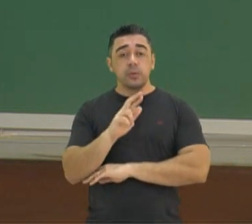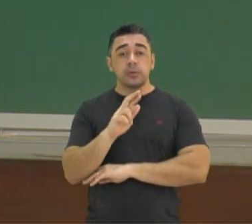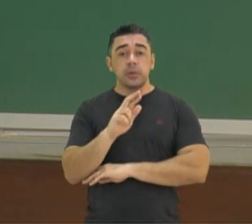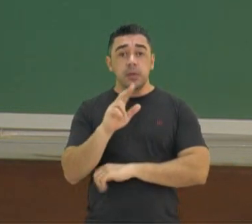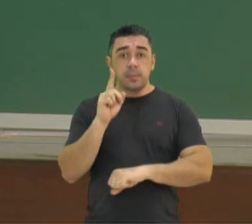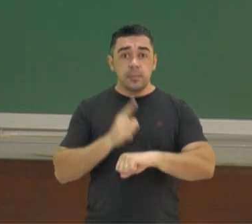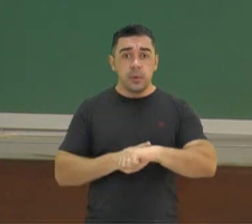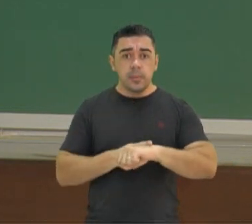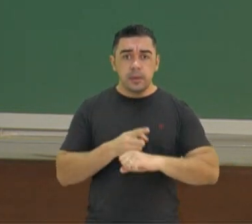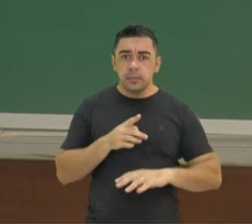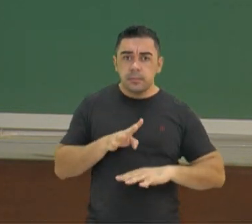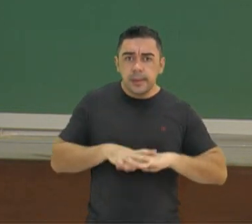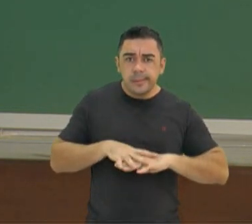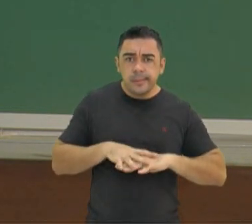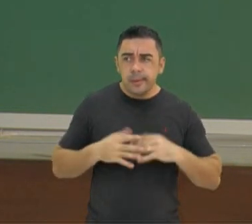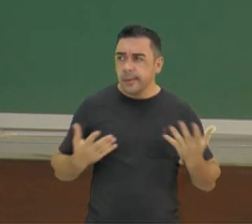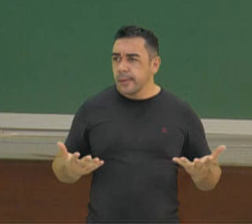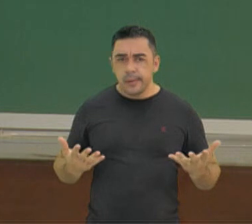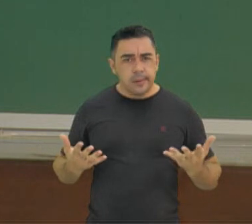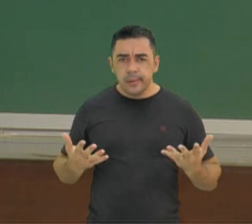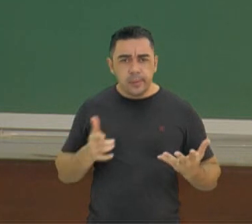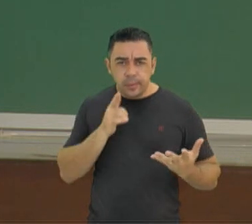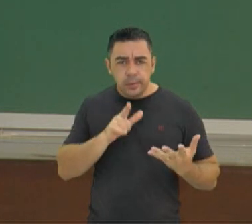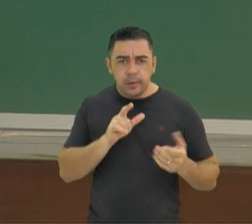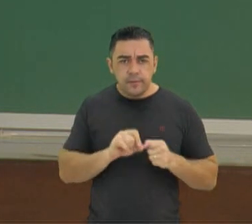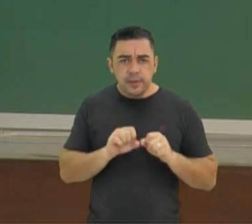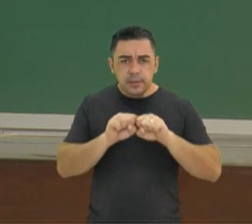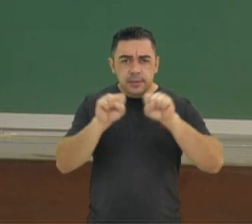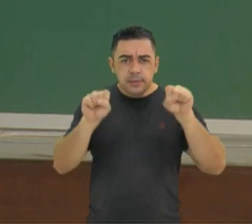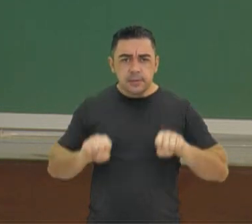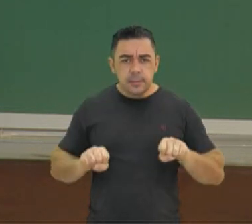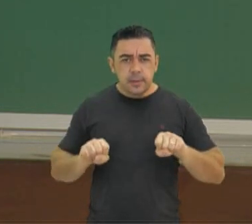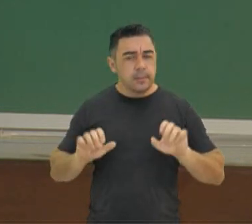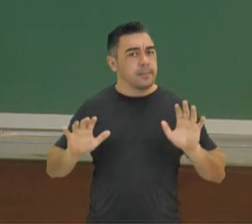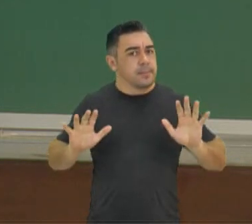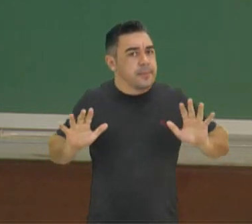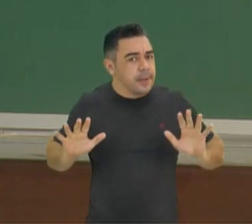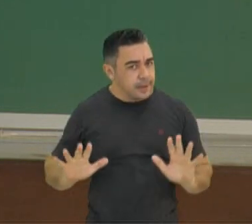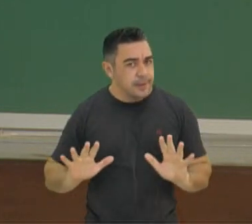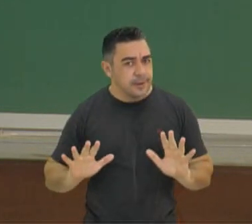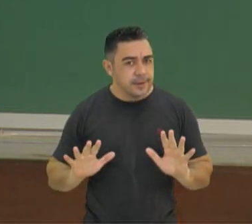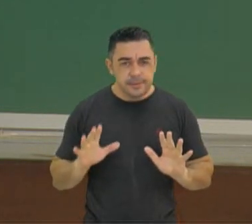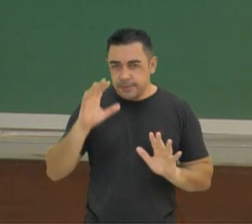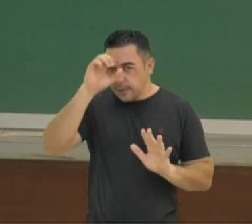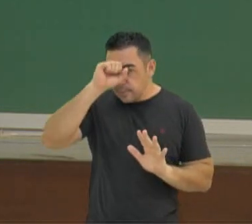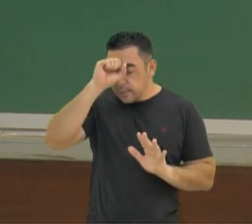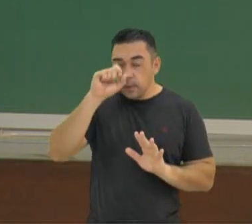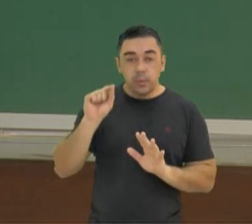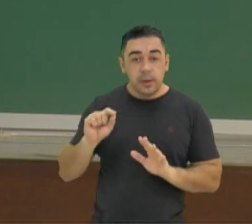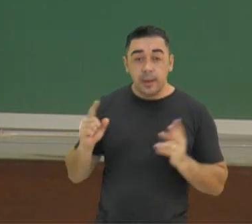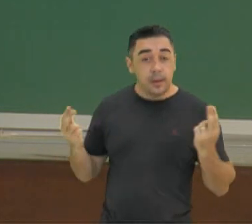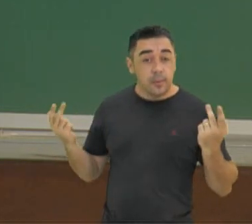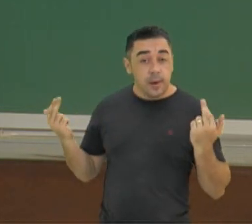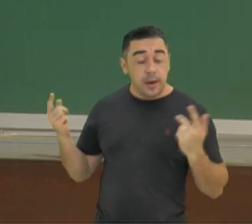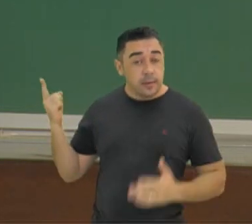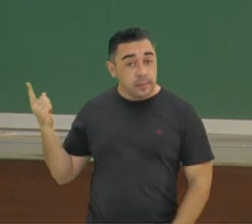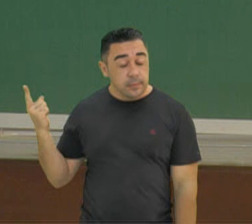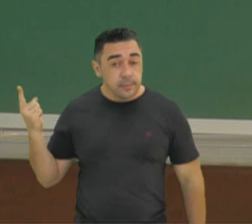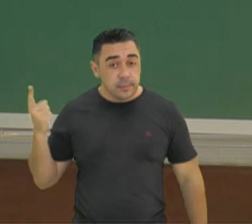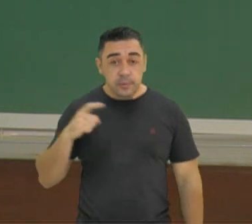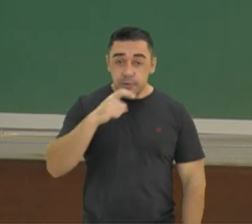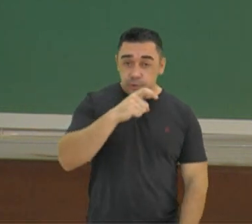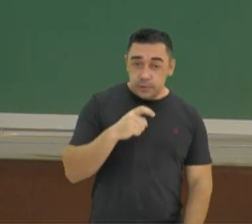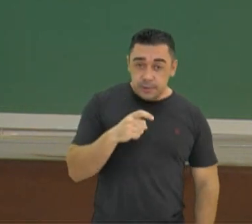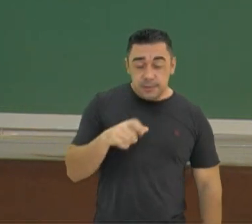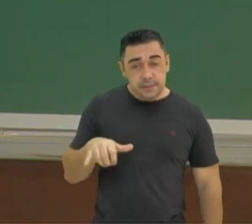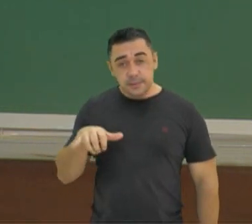chega na aula de matemática, você não consegue resolver o sistema. A gente tem que aprender que é a mesma coisa, essas imagens